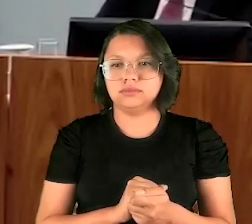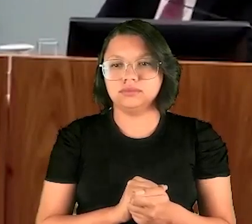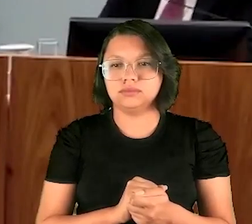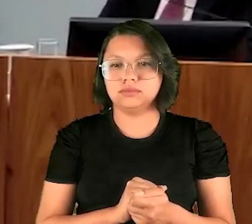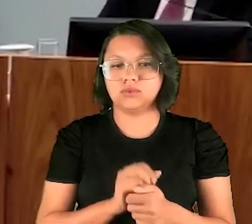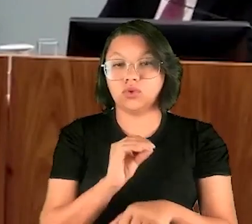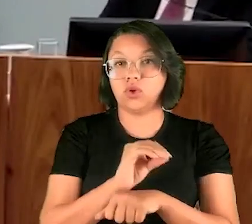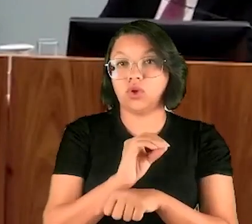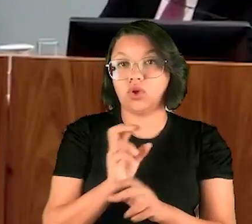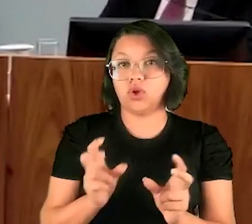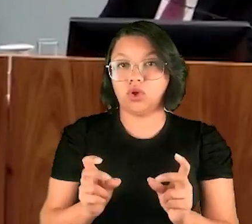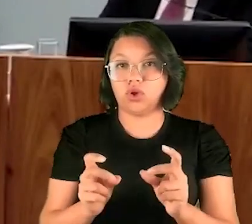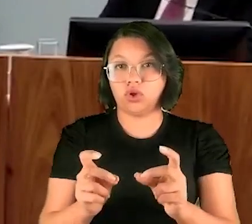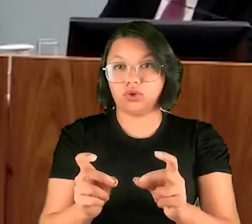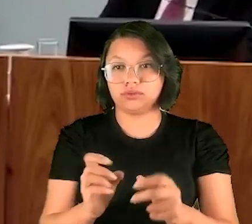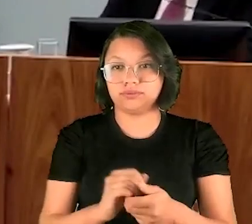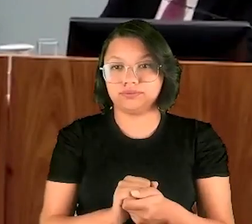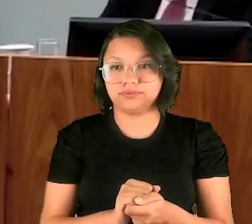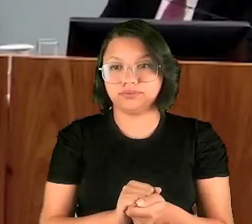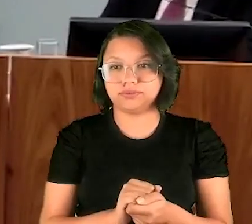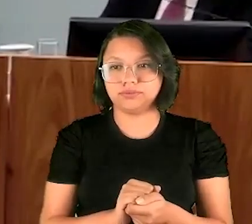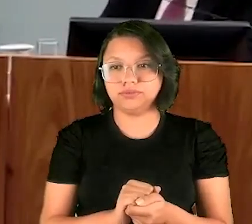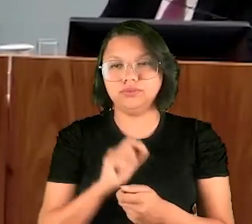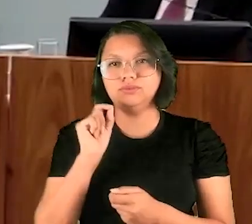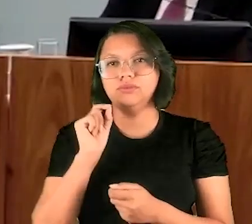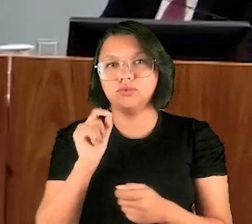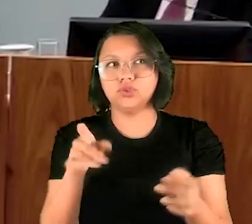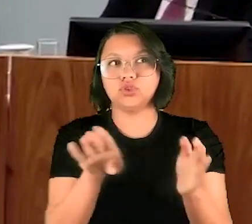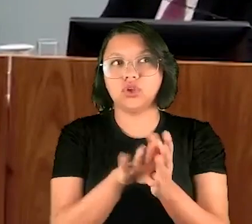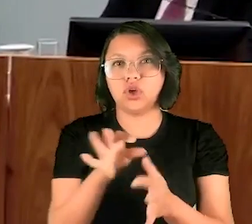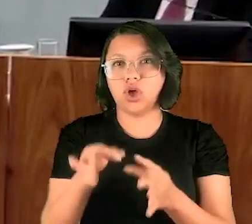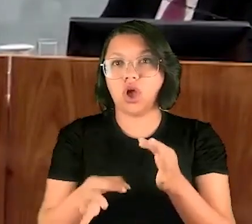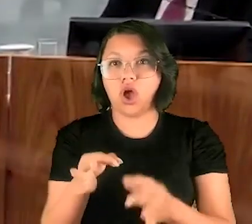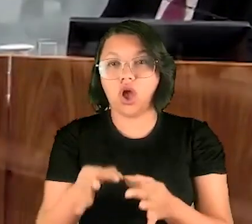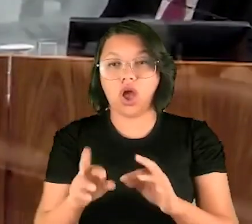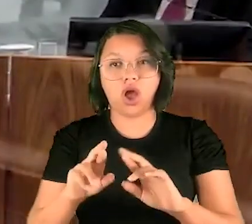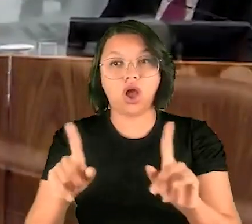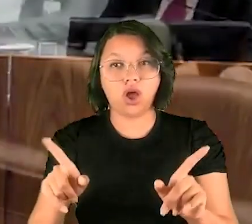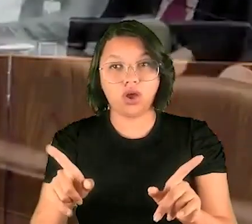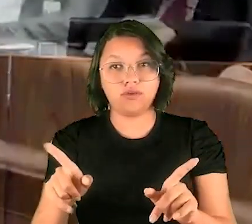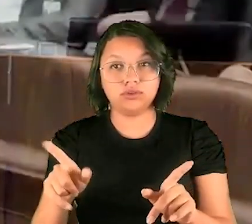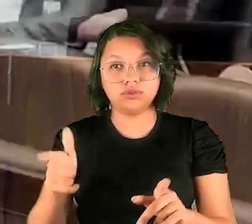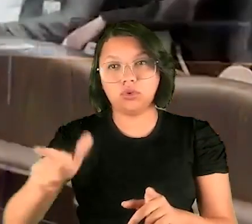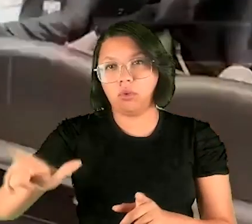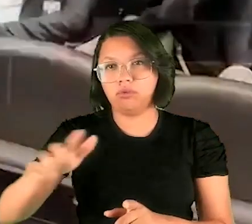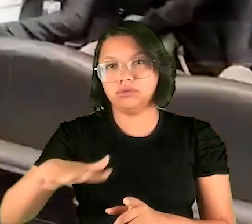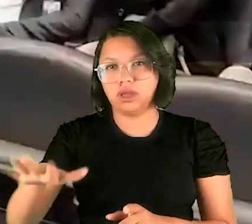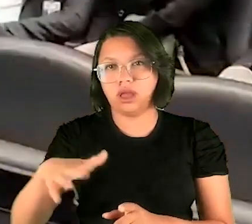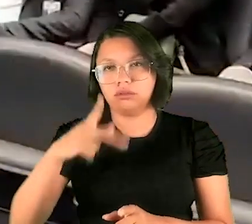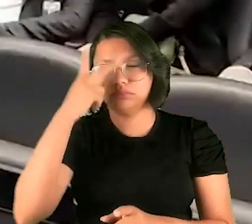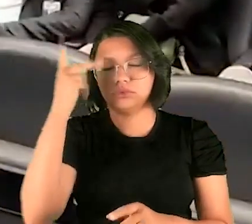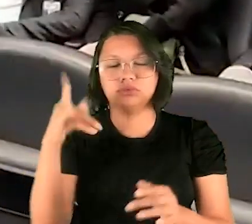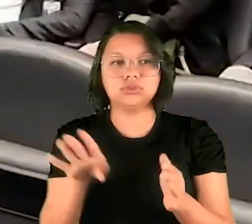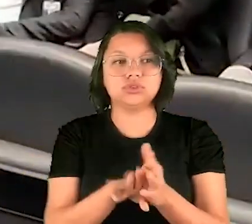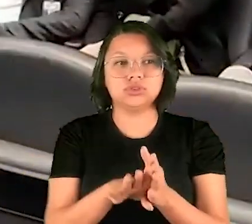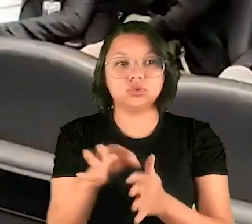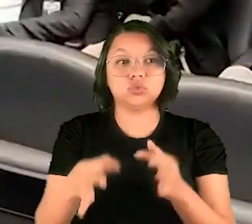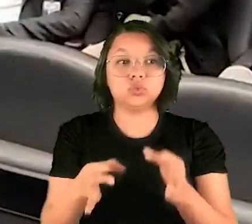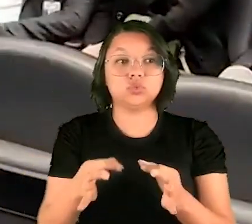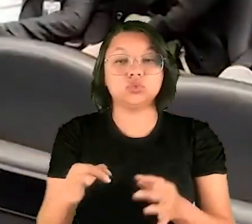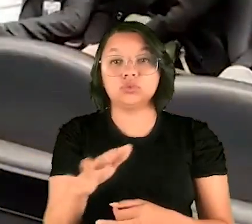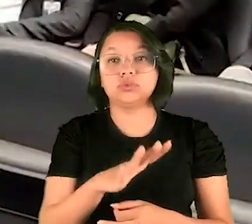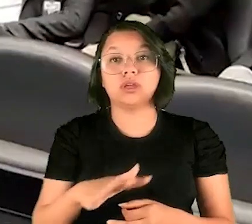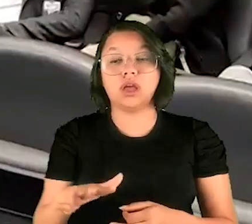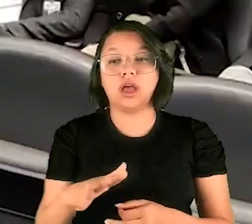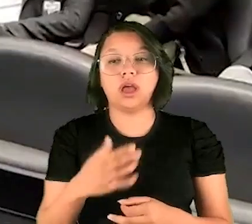no tratamento oncológico, o que chega na justiça é diferente de outras áreas. Por exemplo, alguém chega no